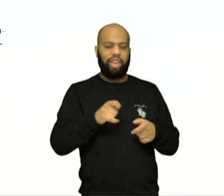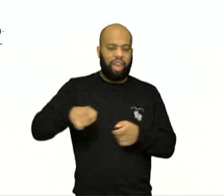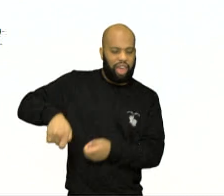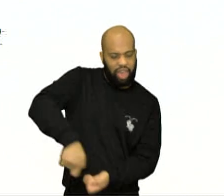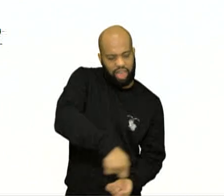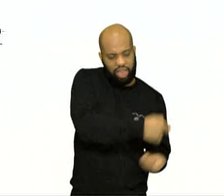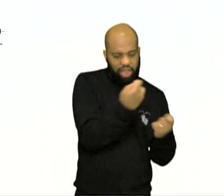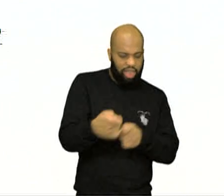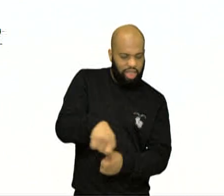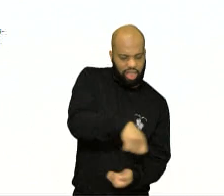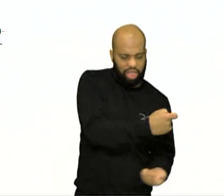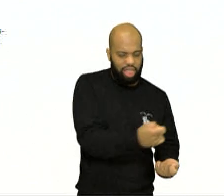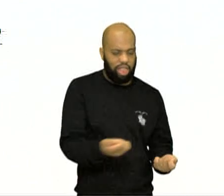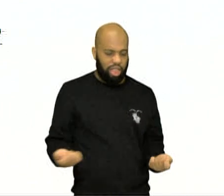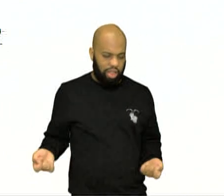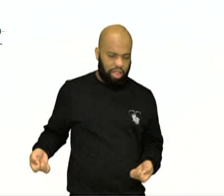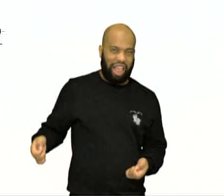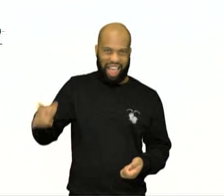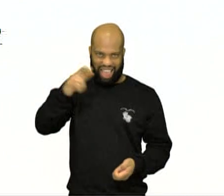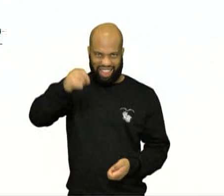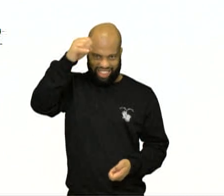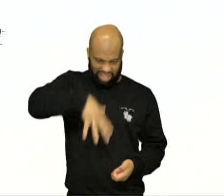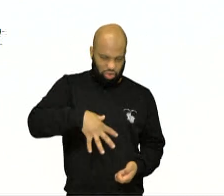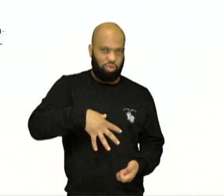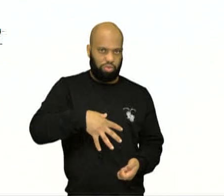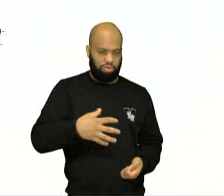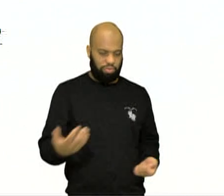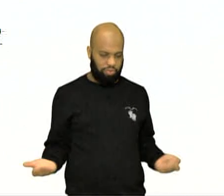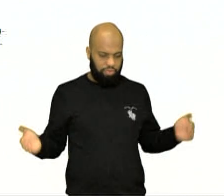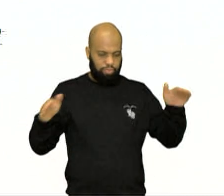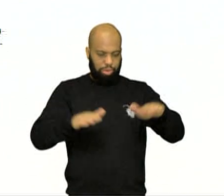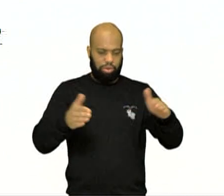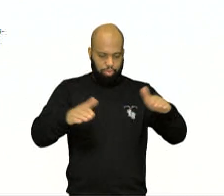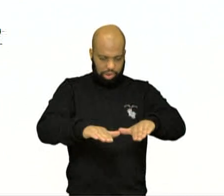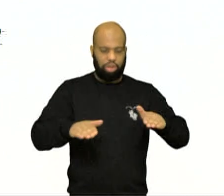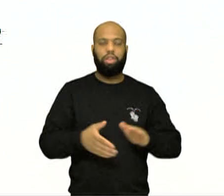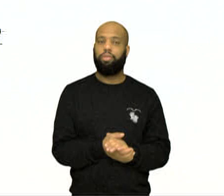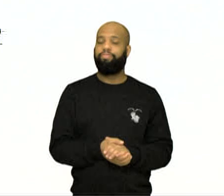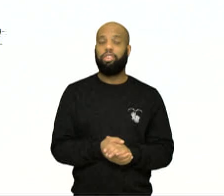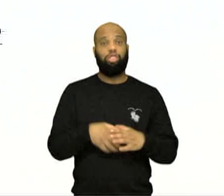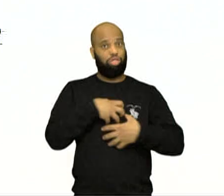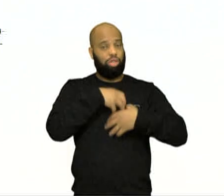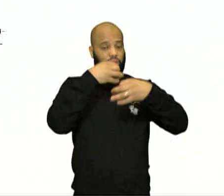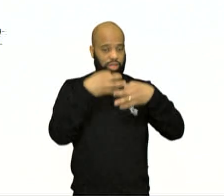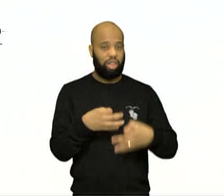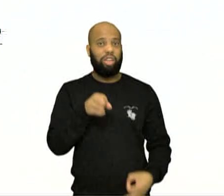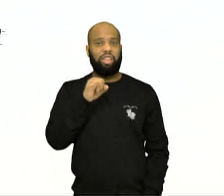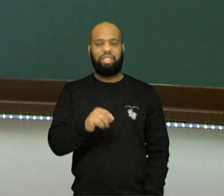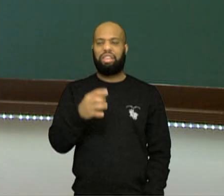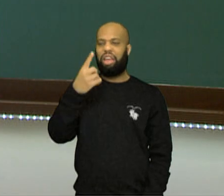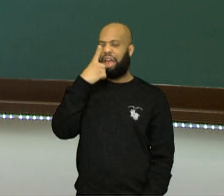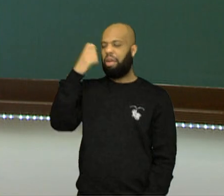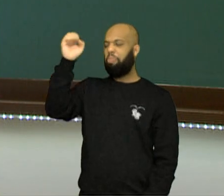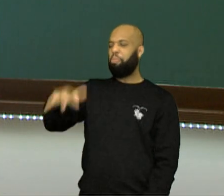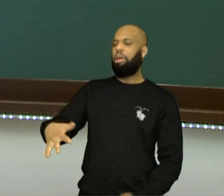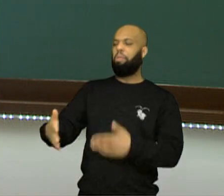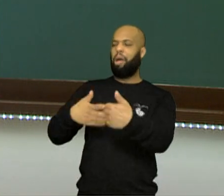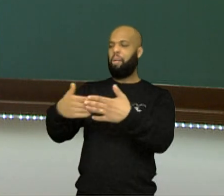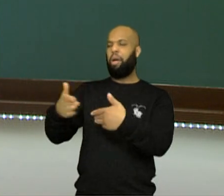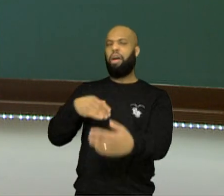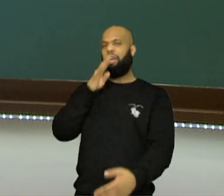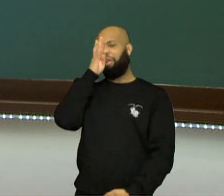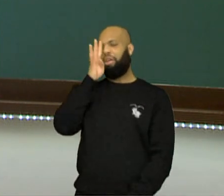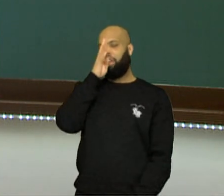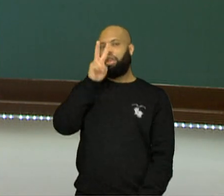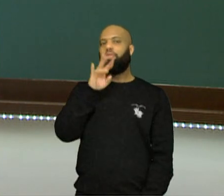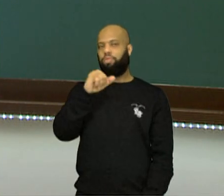forma inadequada, sobre um solo sem nenhuma proteção, vai contaminar esse solo, vai contaminar a água subterrânea. Então são várias